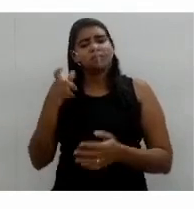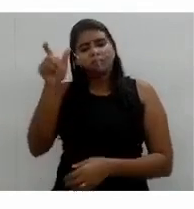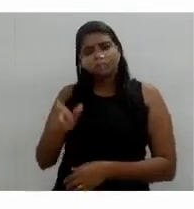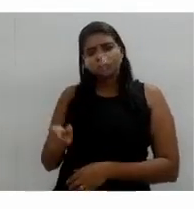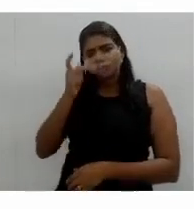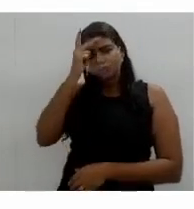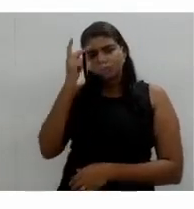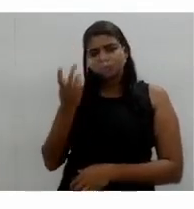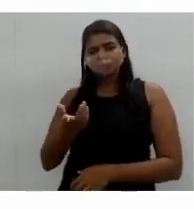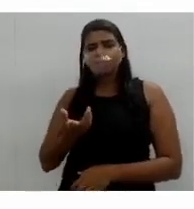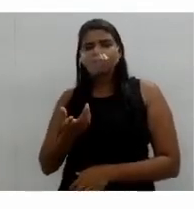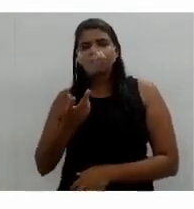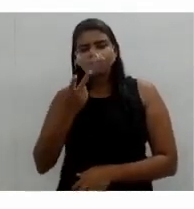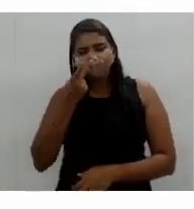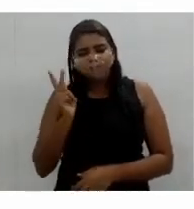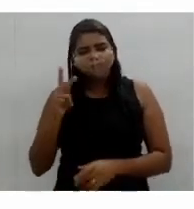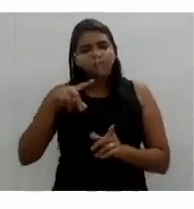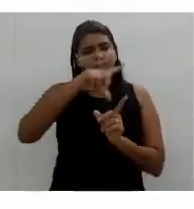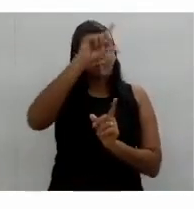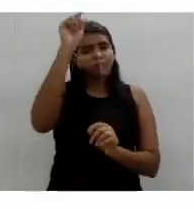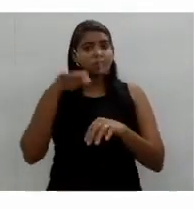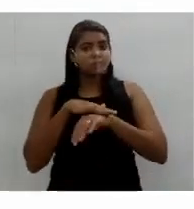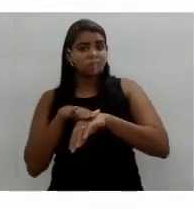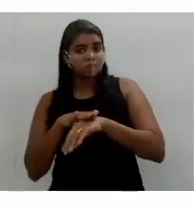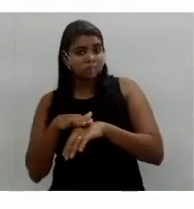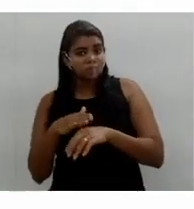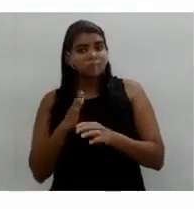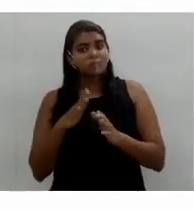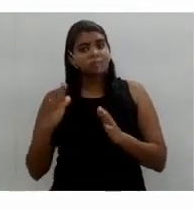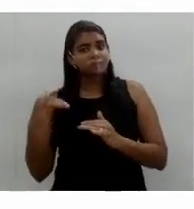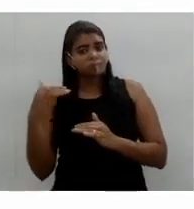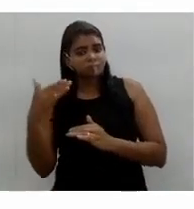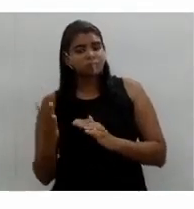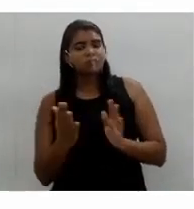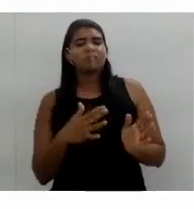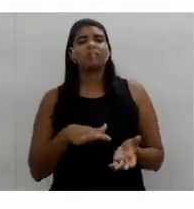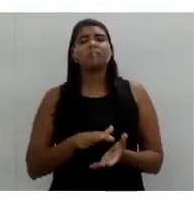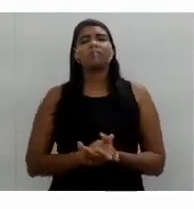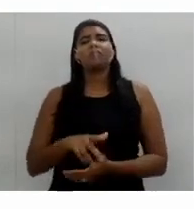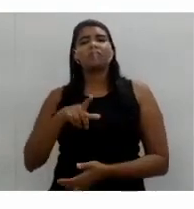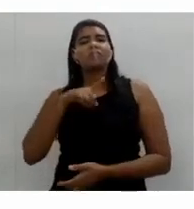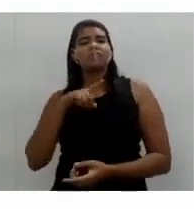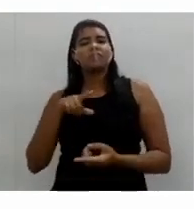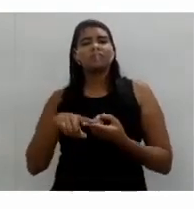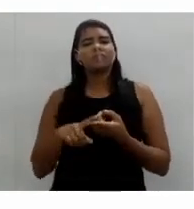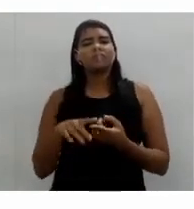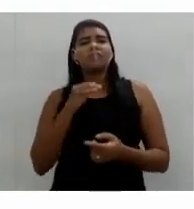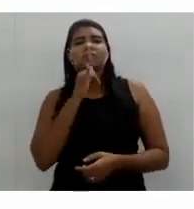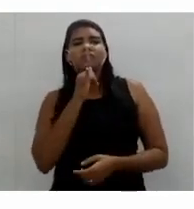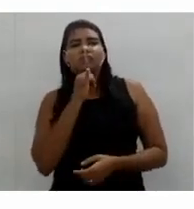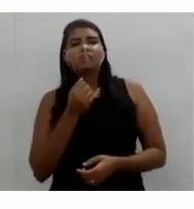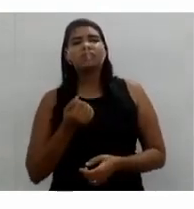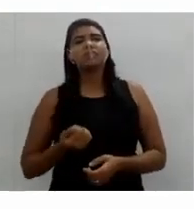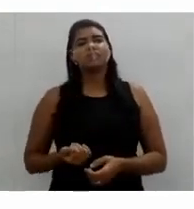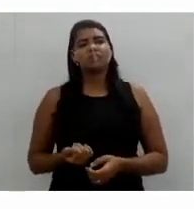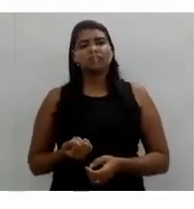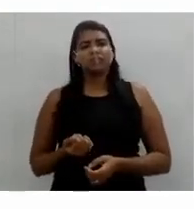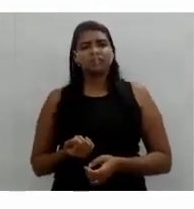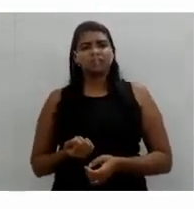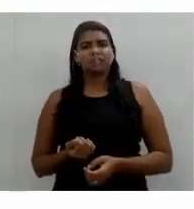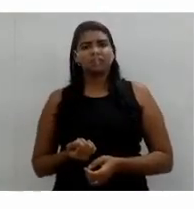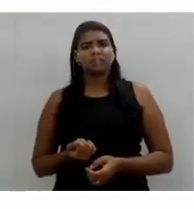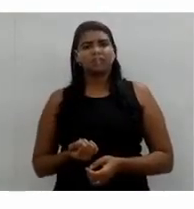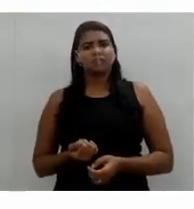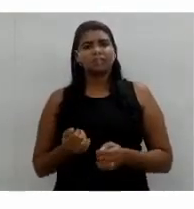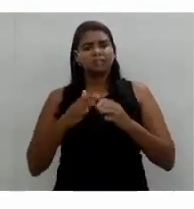à Lua, que a gente vai conversar sobre isso mais a seguir, né? Aqui a gente tem colocado no